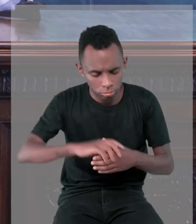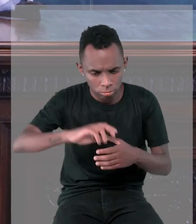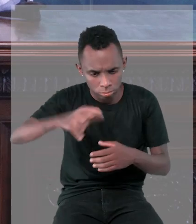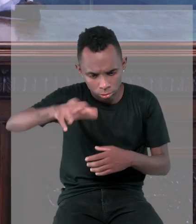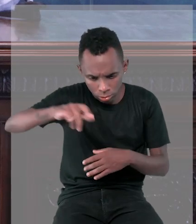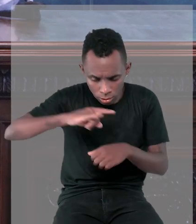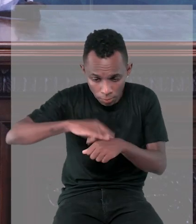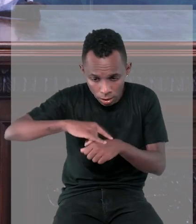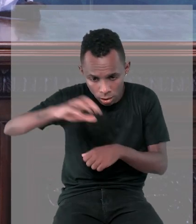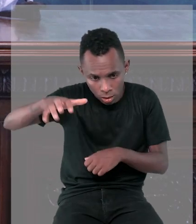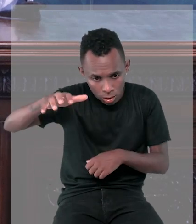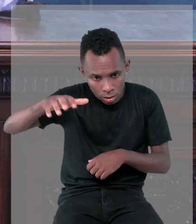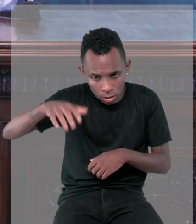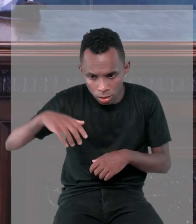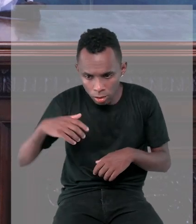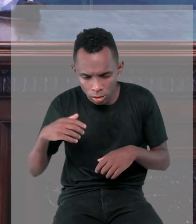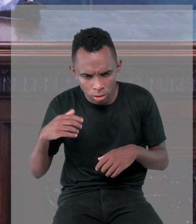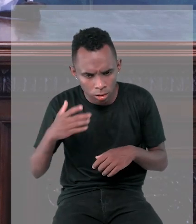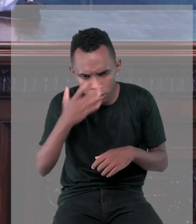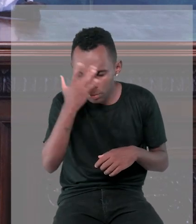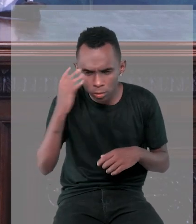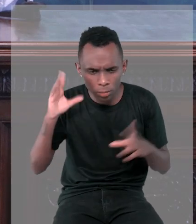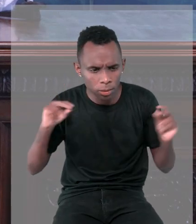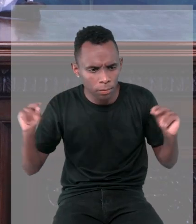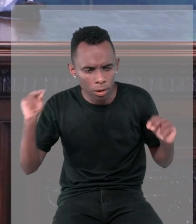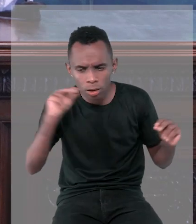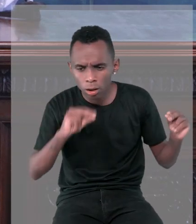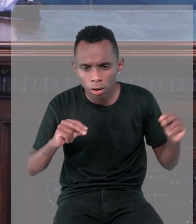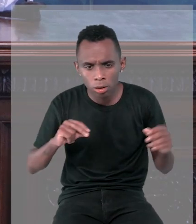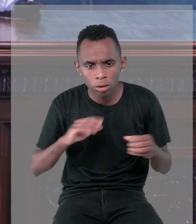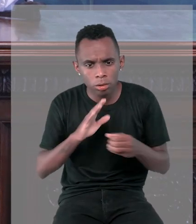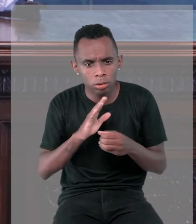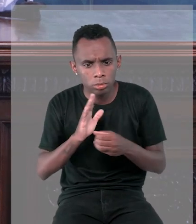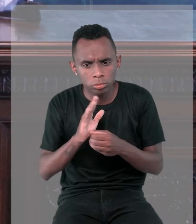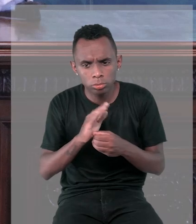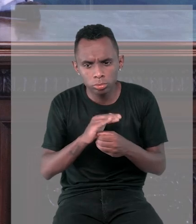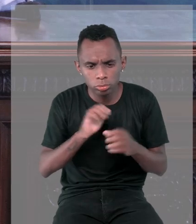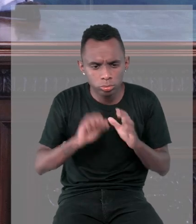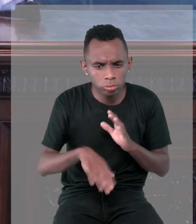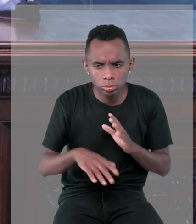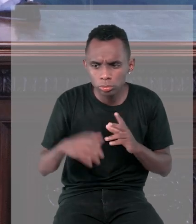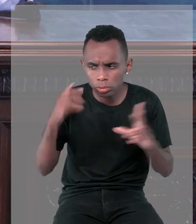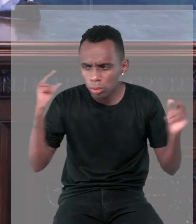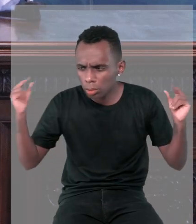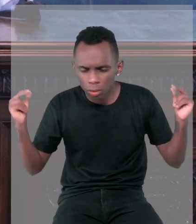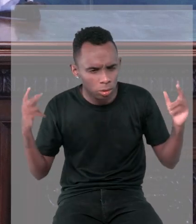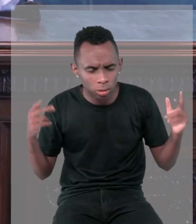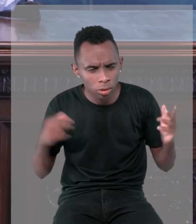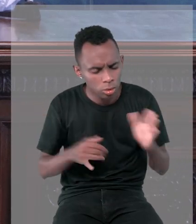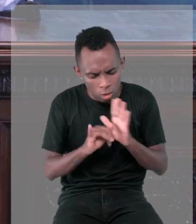do banheiro, eu vi o som, o pessoal estava conversando, eu dava descarga, o pessoal estava conversando. Eu falei, gente, será que eu estou doido? Quando eu li o conto do